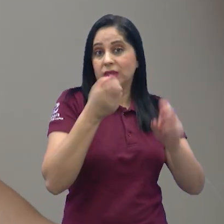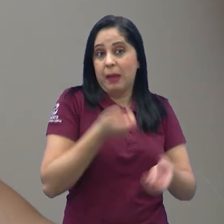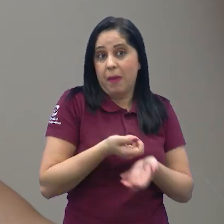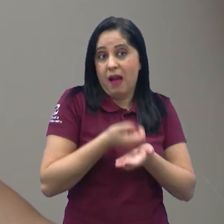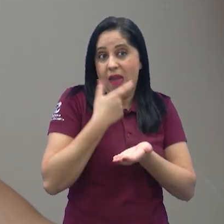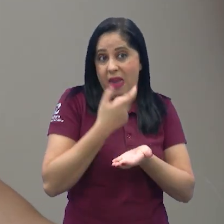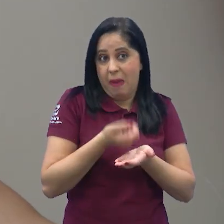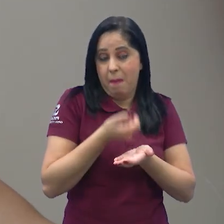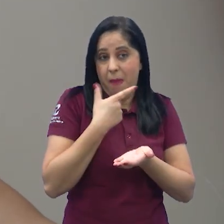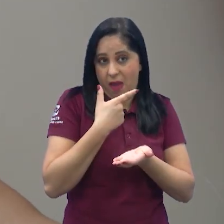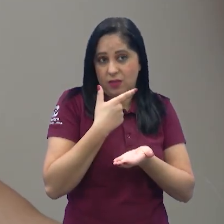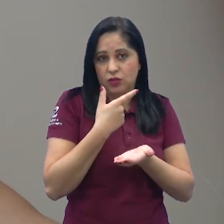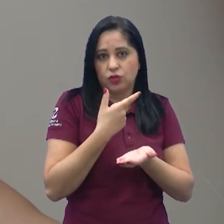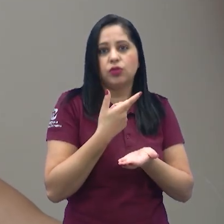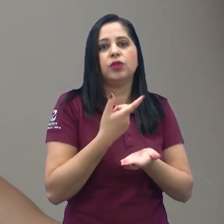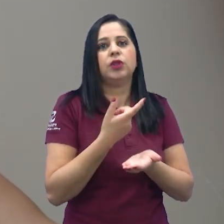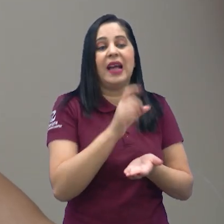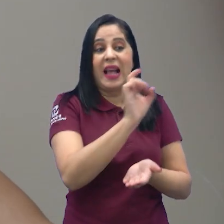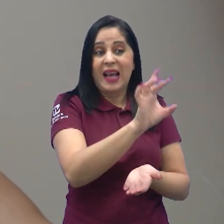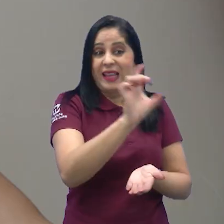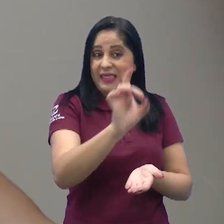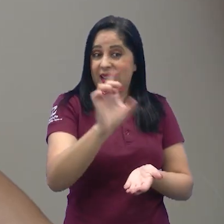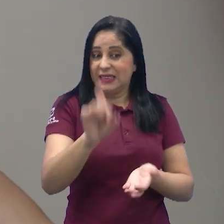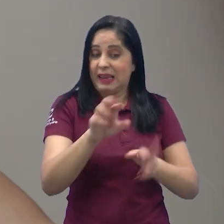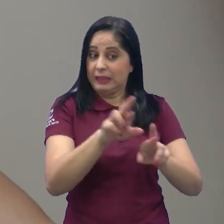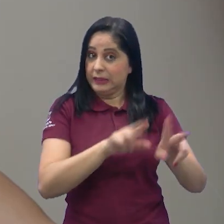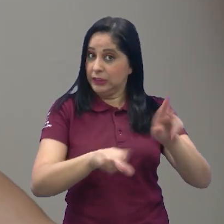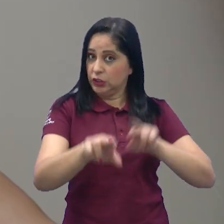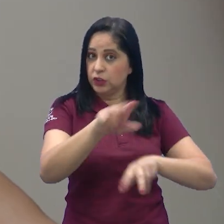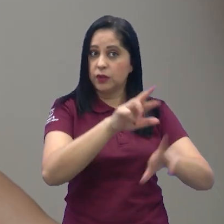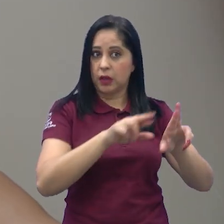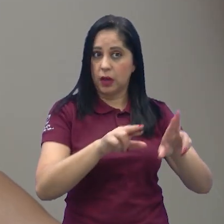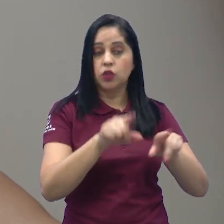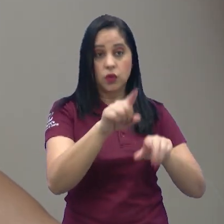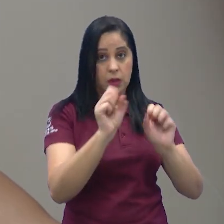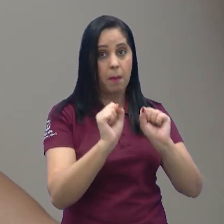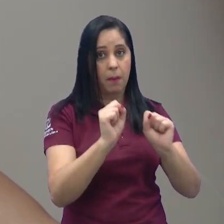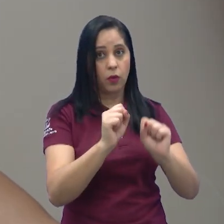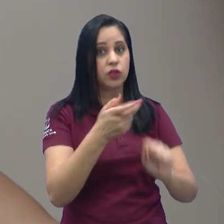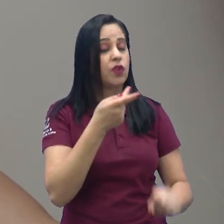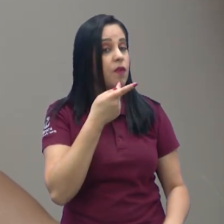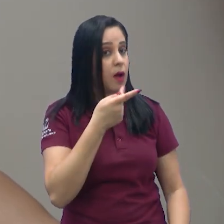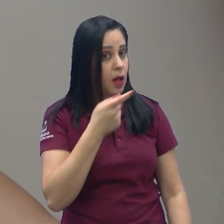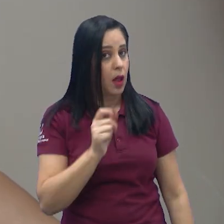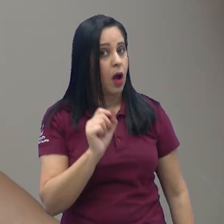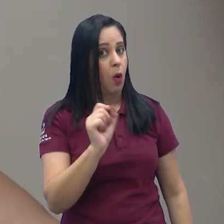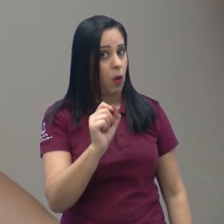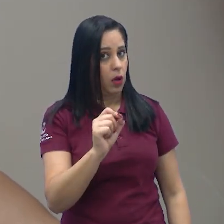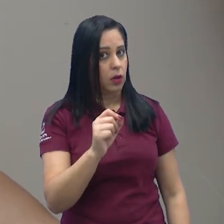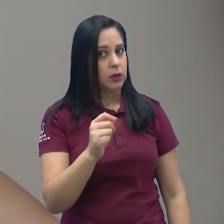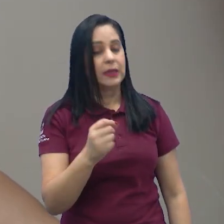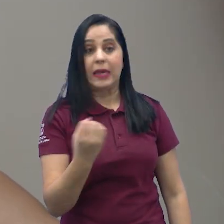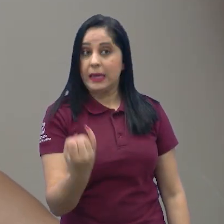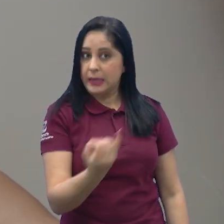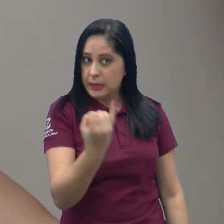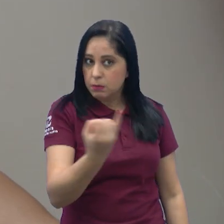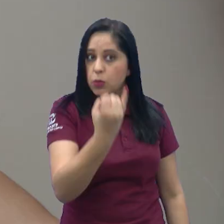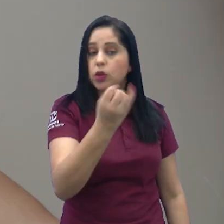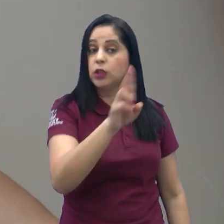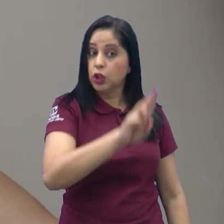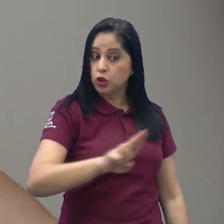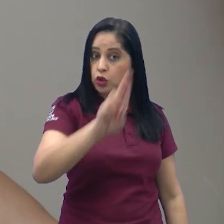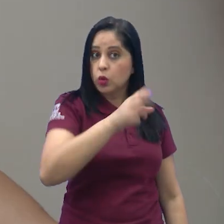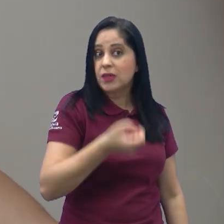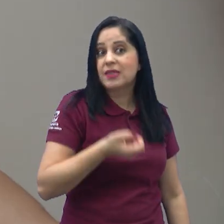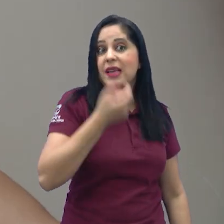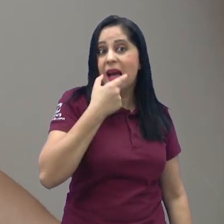é específica para cada paciente, eu acho que vale a gente falar aqui sobre a importância da medicação, né, nesse tratamento do medicamento e